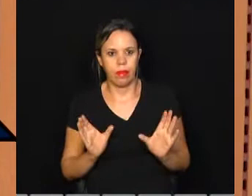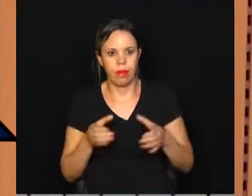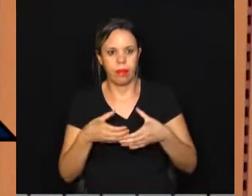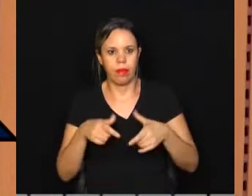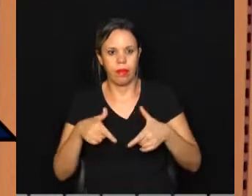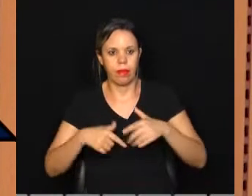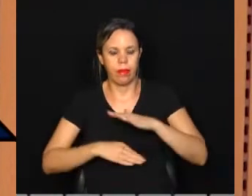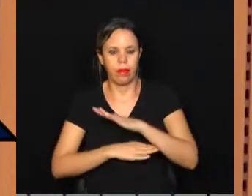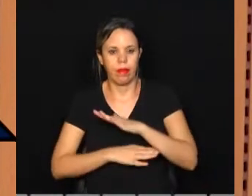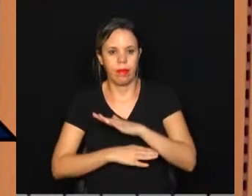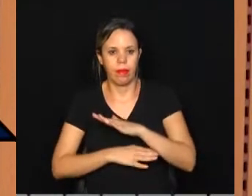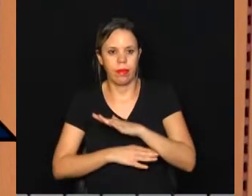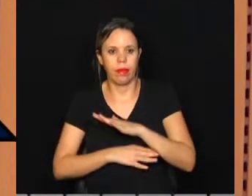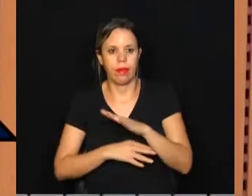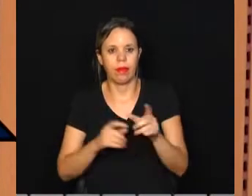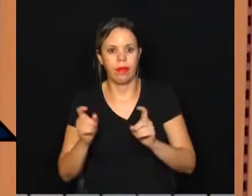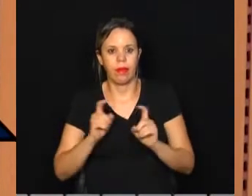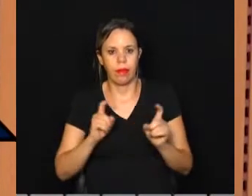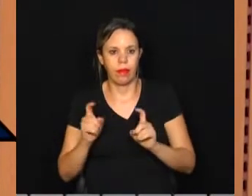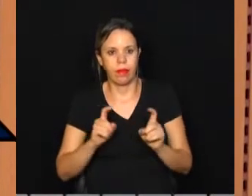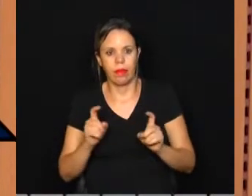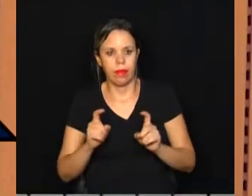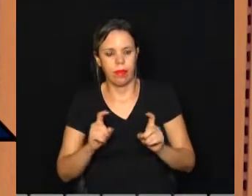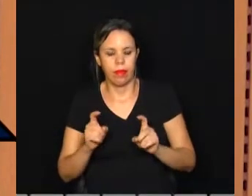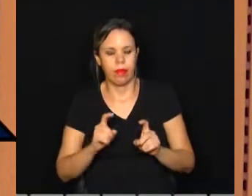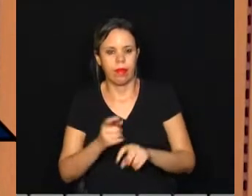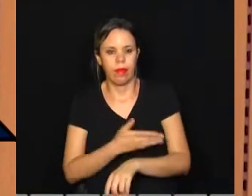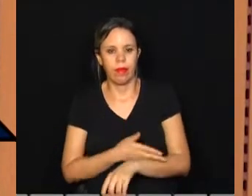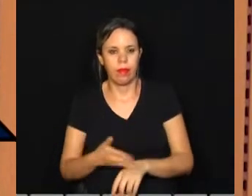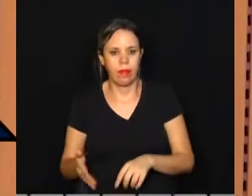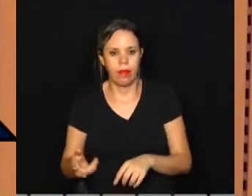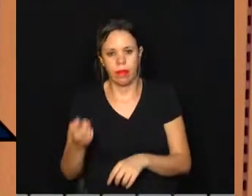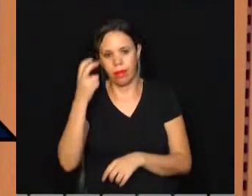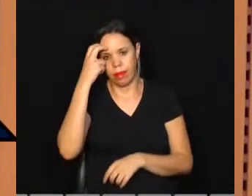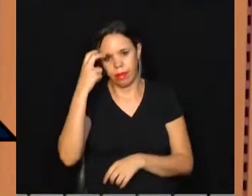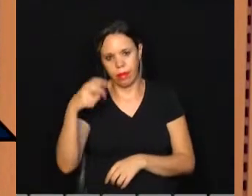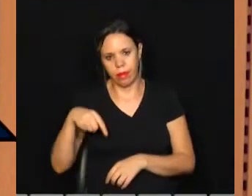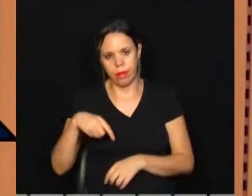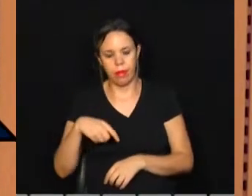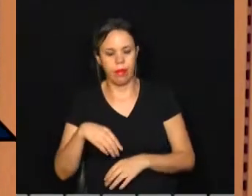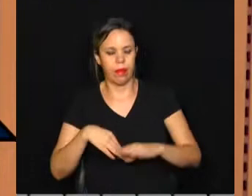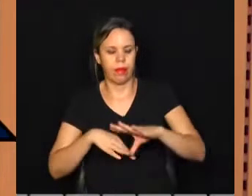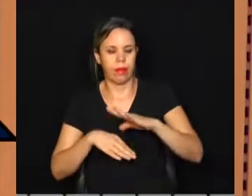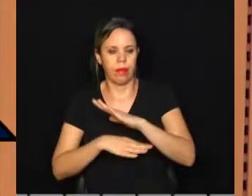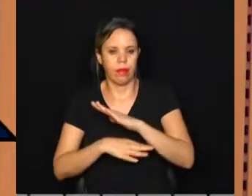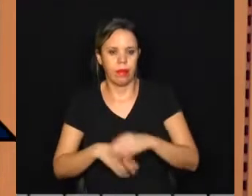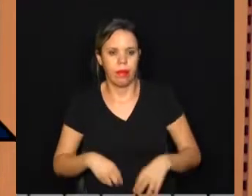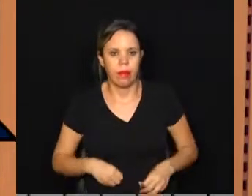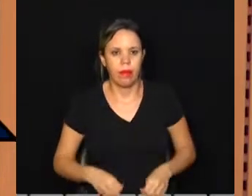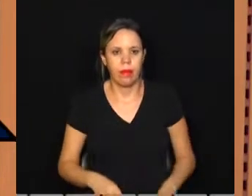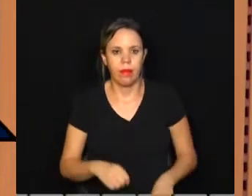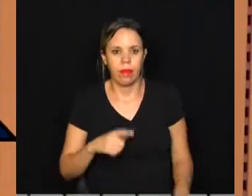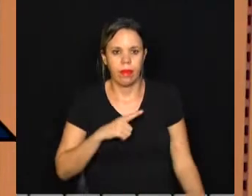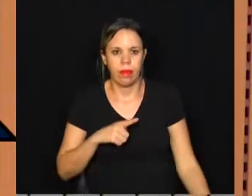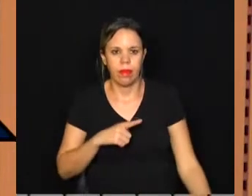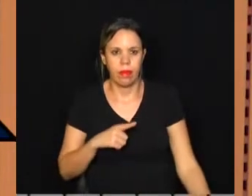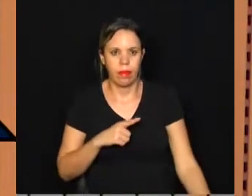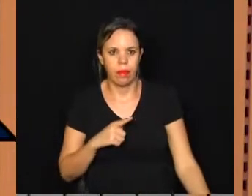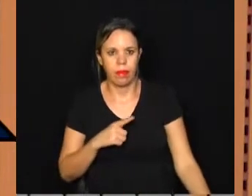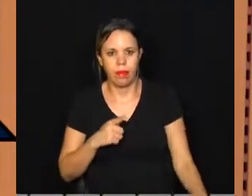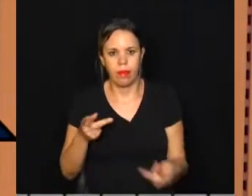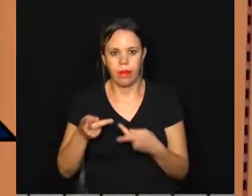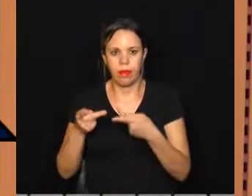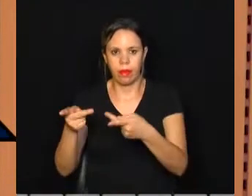uma reunião ordinária, né, da Comissão de Cultura aqui da Câmara, e teremos aqui uma